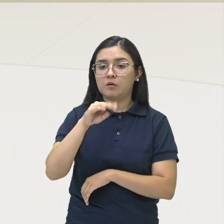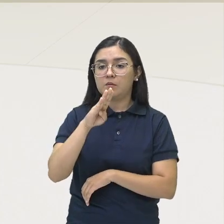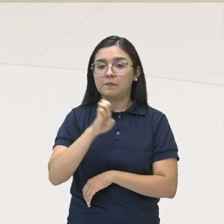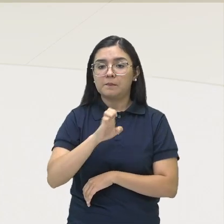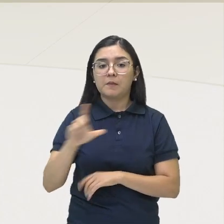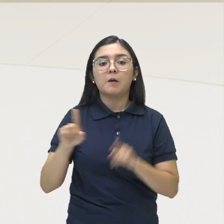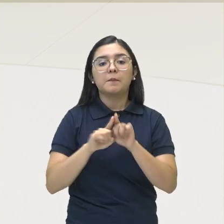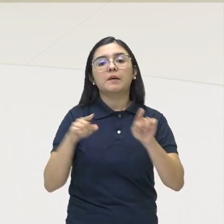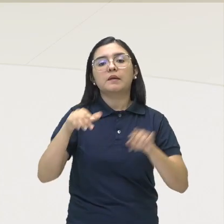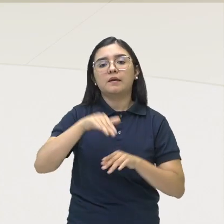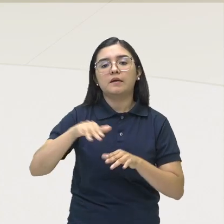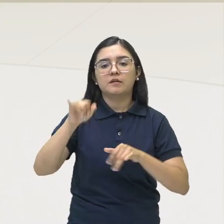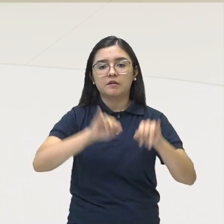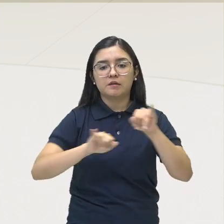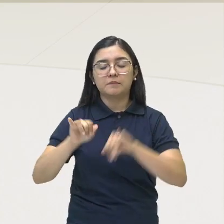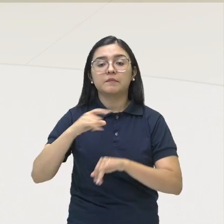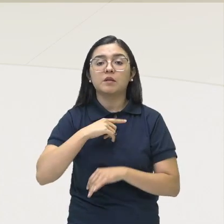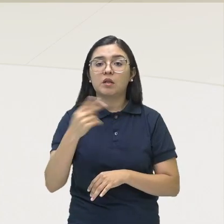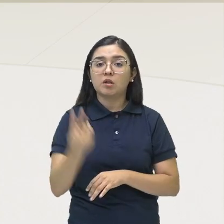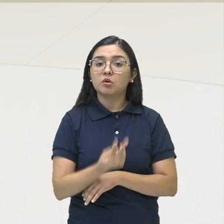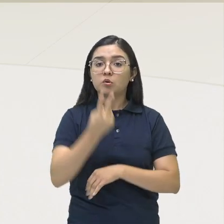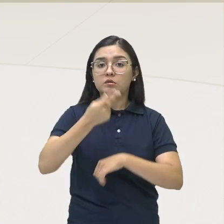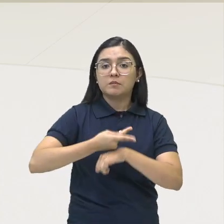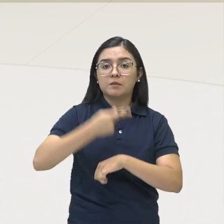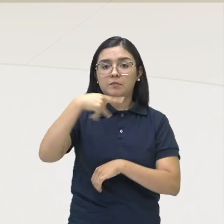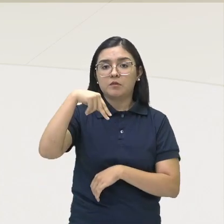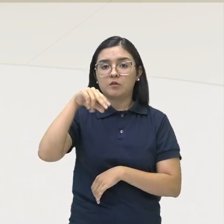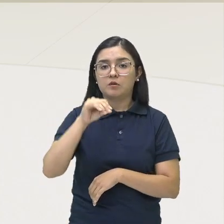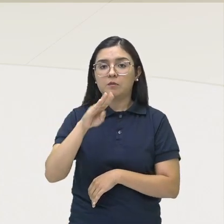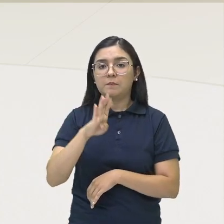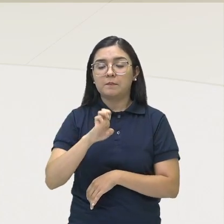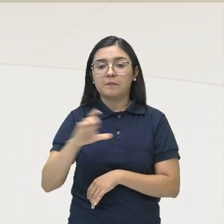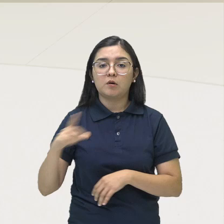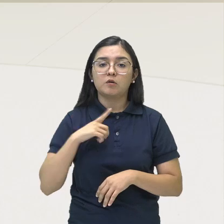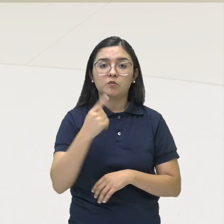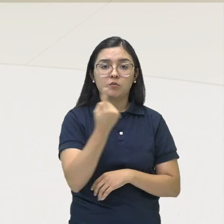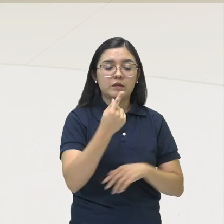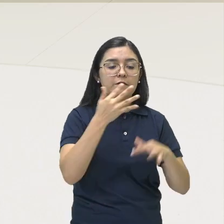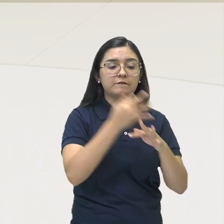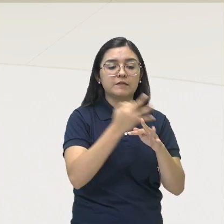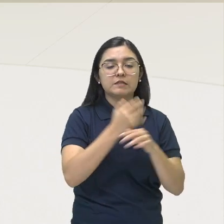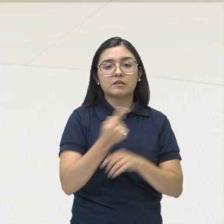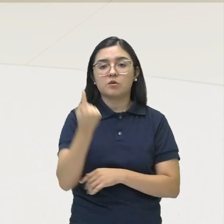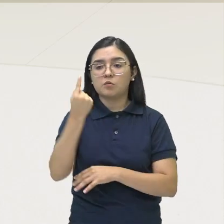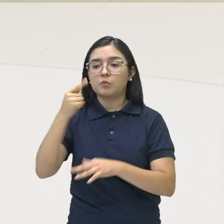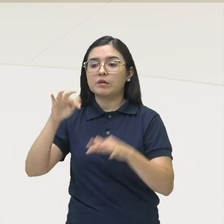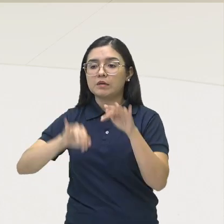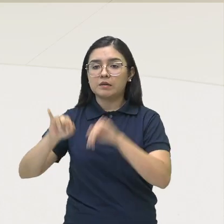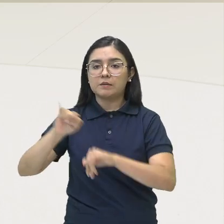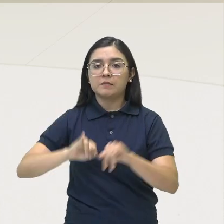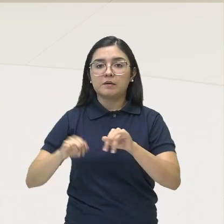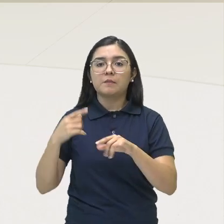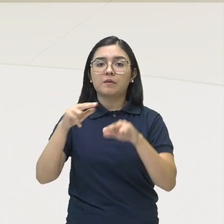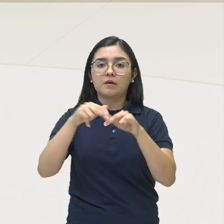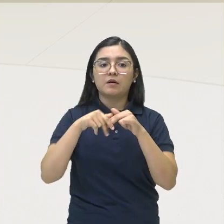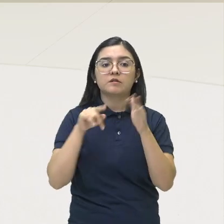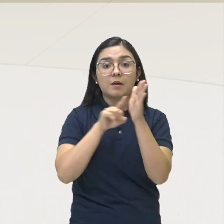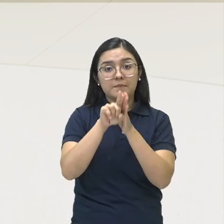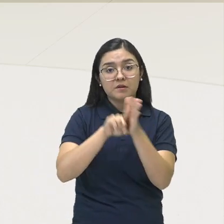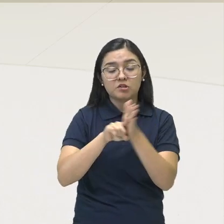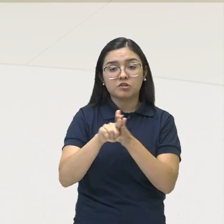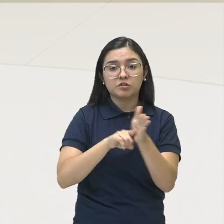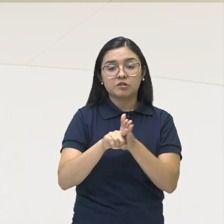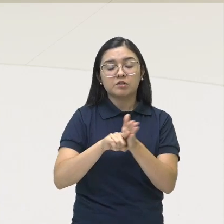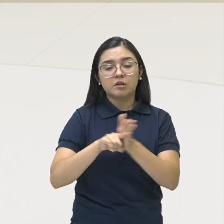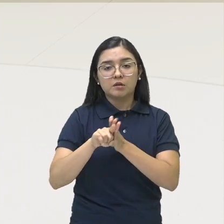em Química. Então, a Marie, gente, tem 2 prêmios Nobéis, um em Física e um em Química, né, por suas investigações sobre as